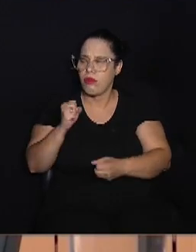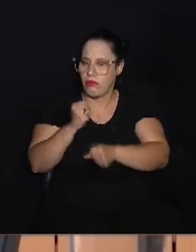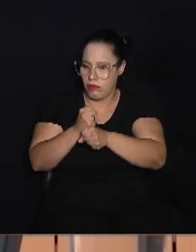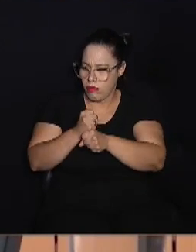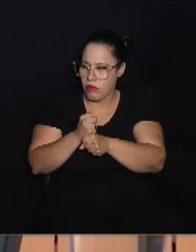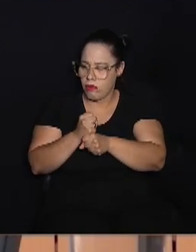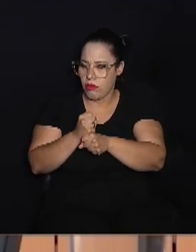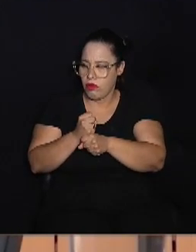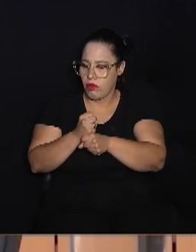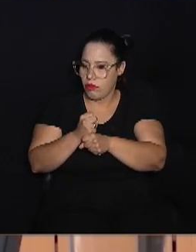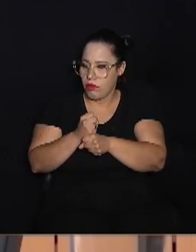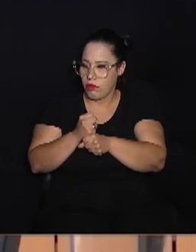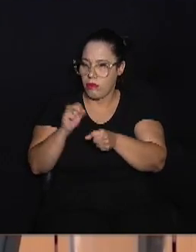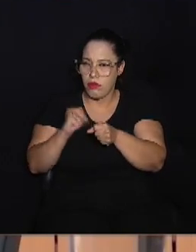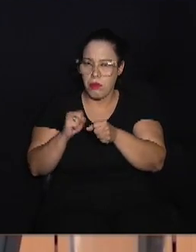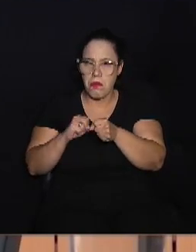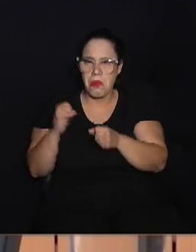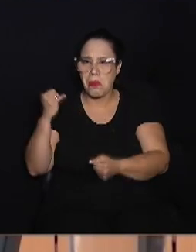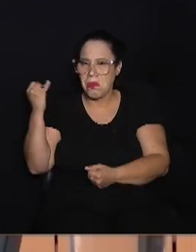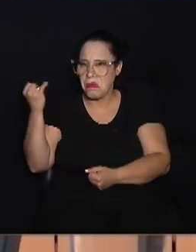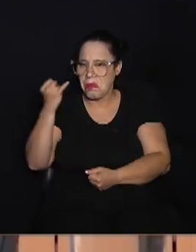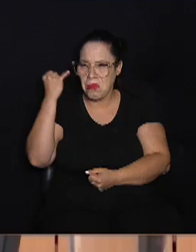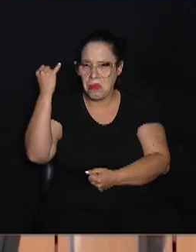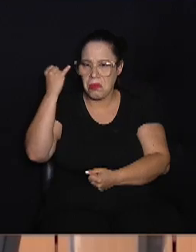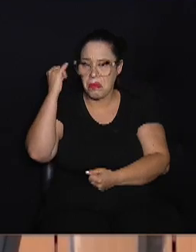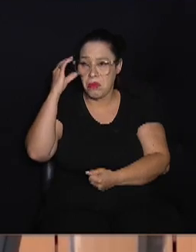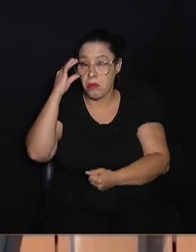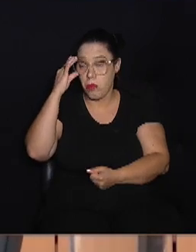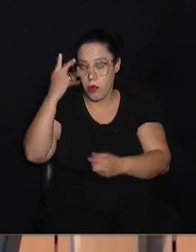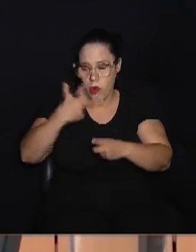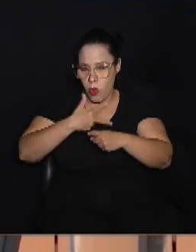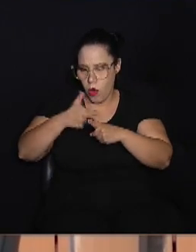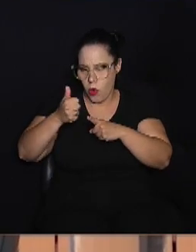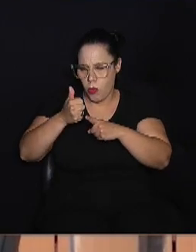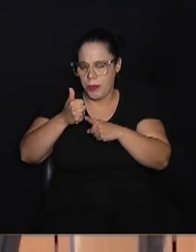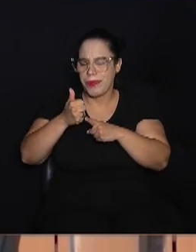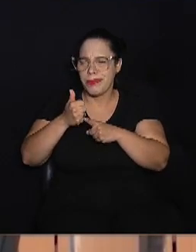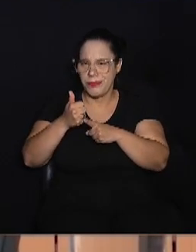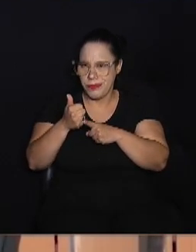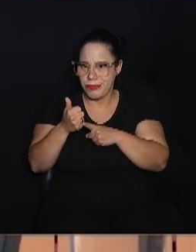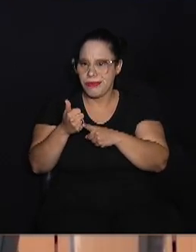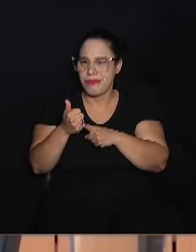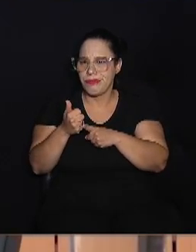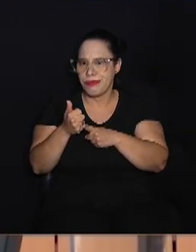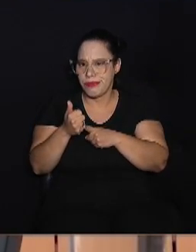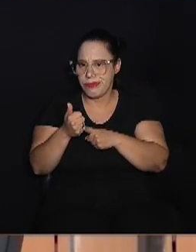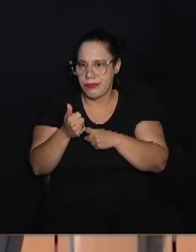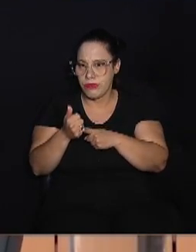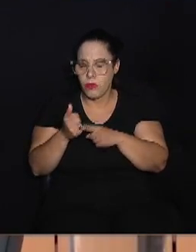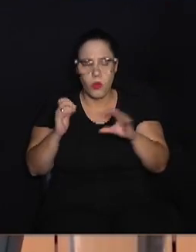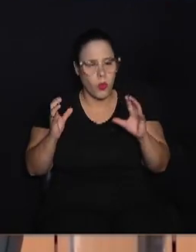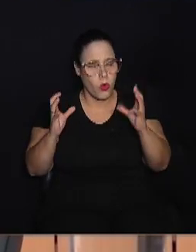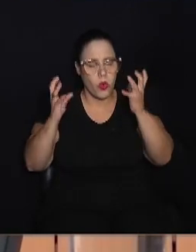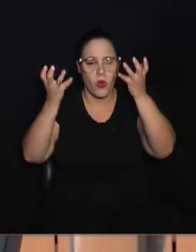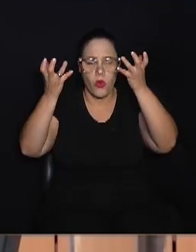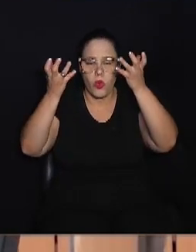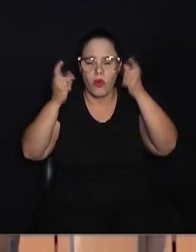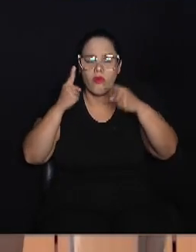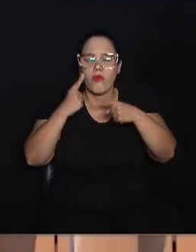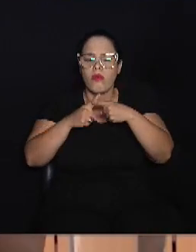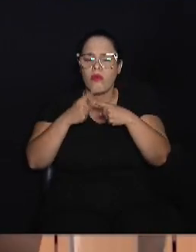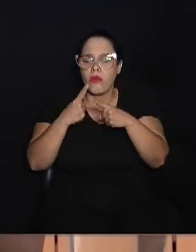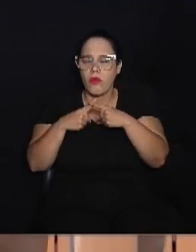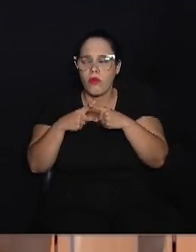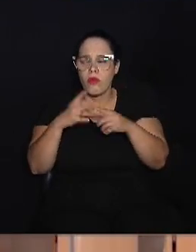anos, ela foi extremamente vitoriosa, extremamente comemorada, porque